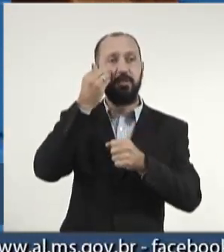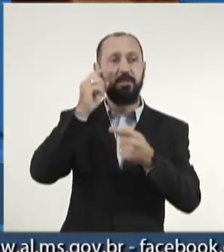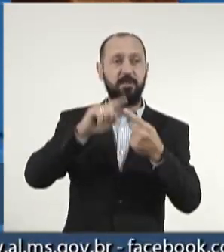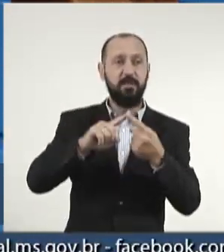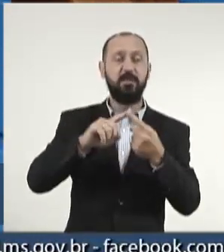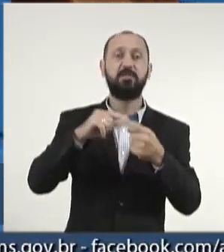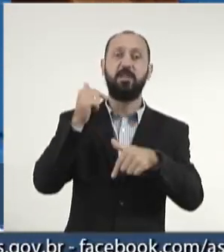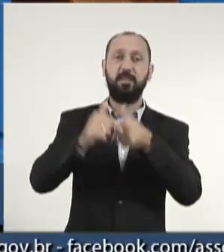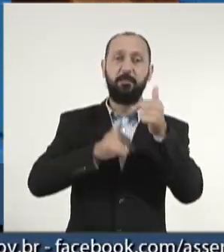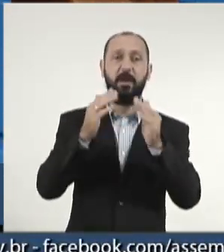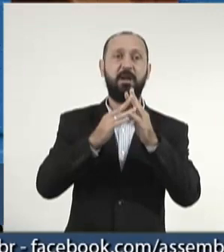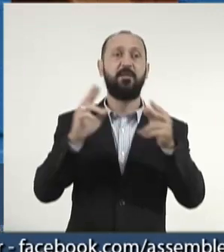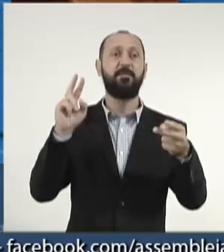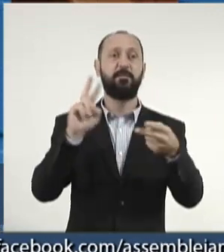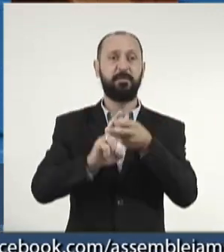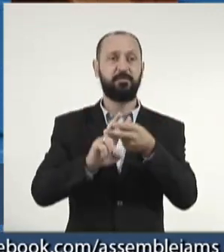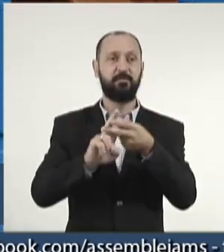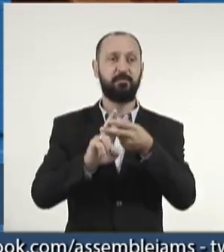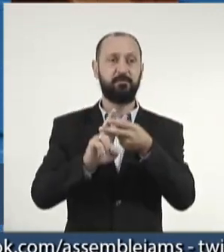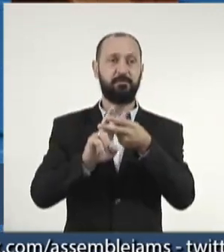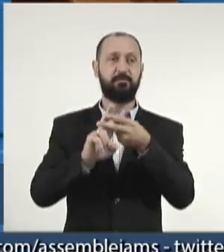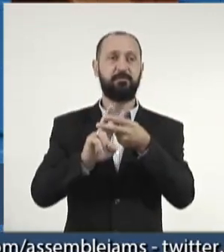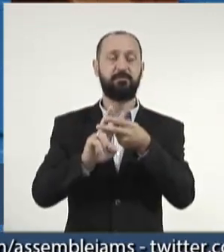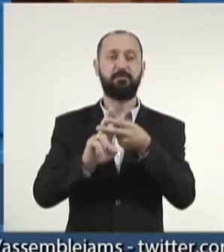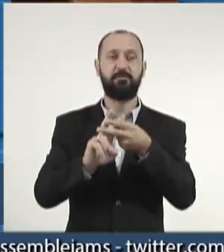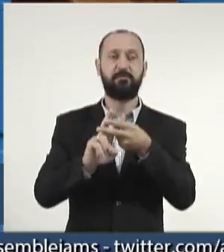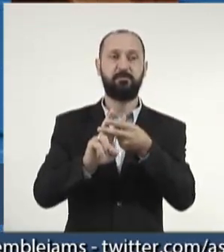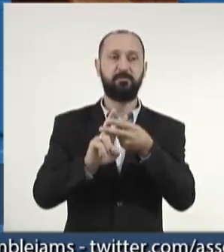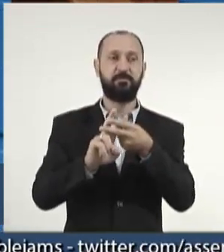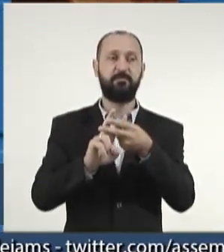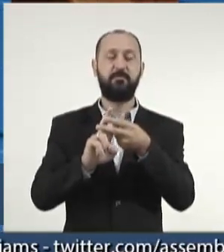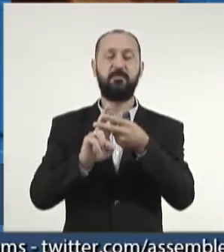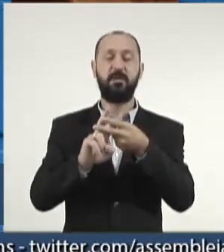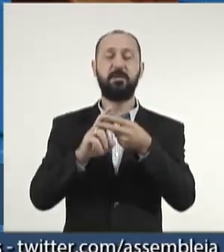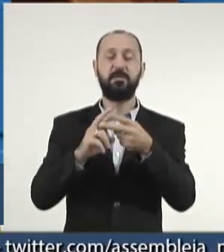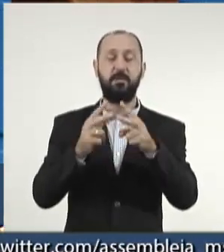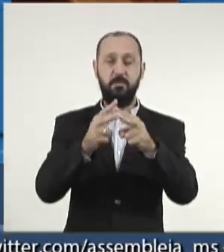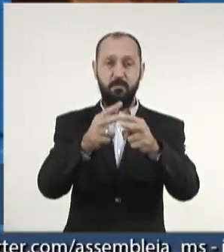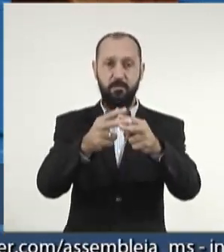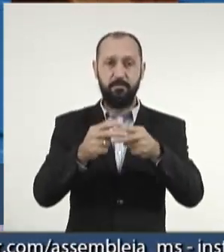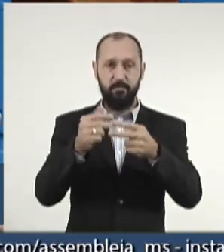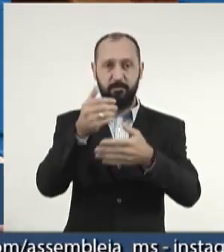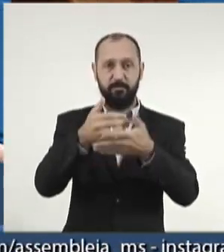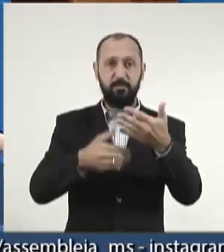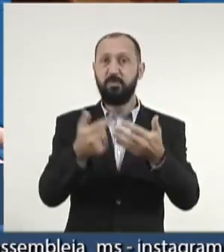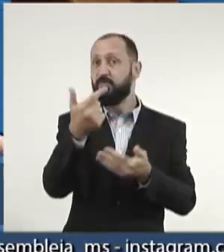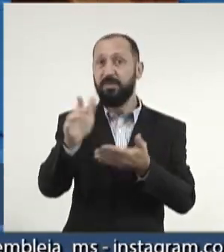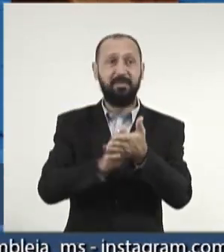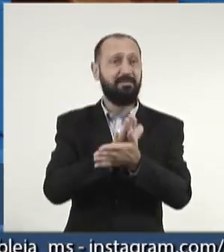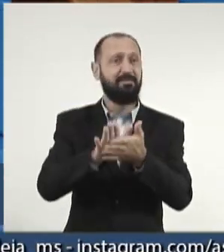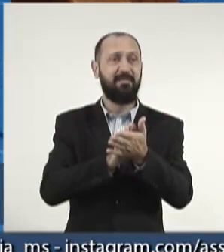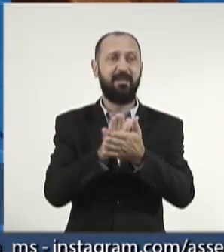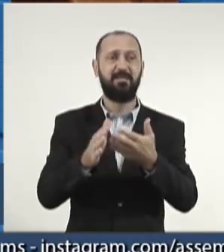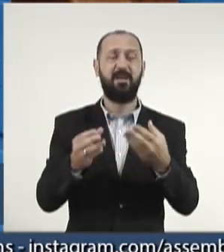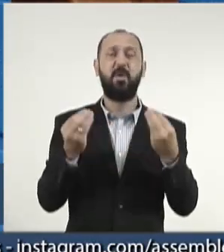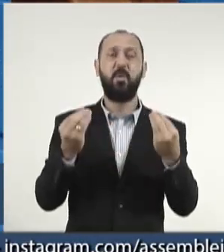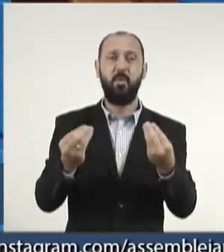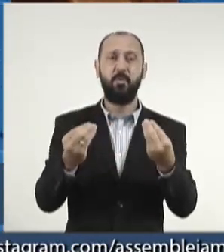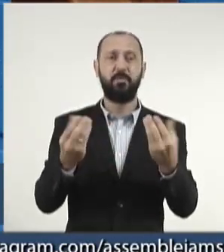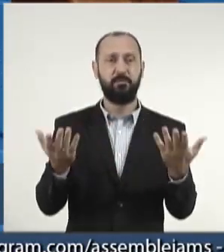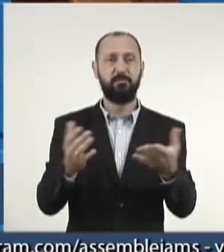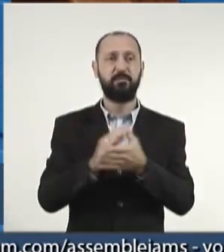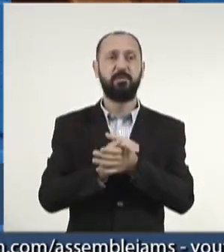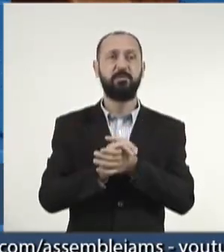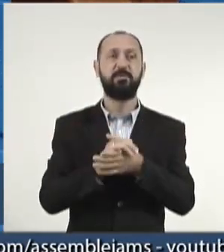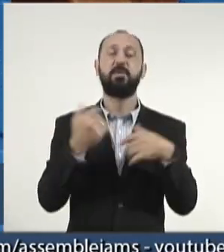era um agente penitenciário, ele trouxe atestado médico, não tinha nada disso. Então,